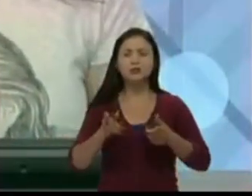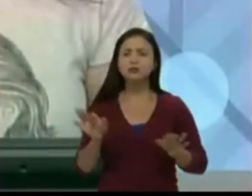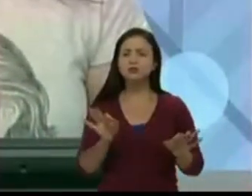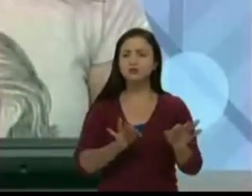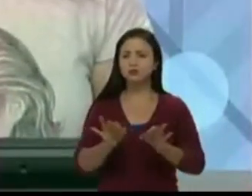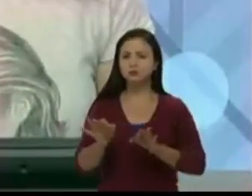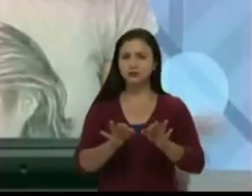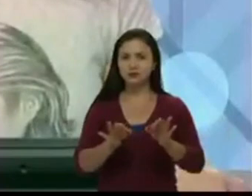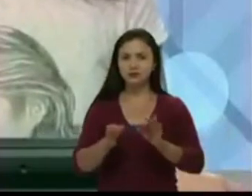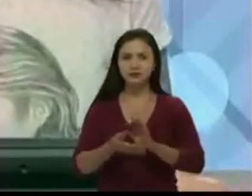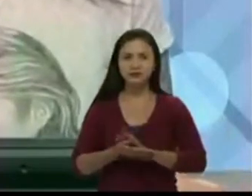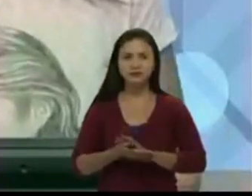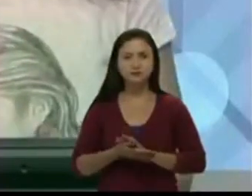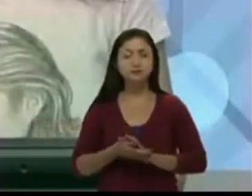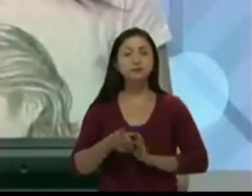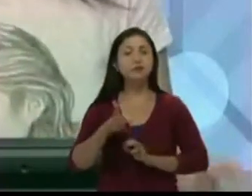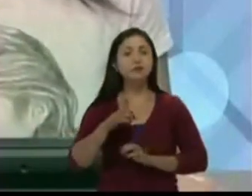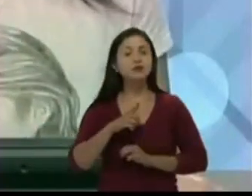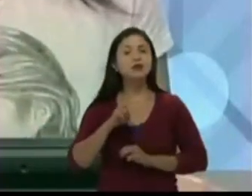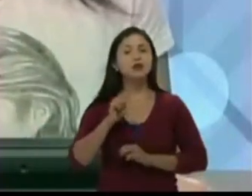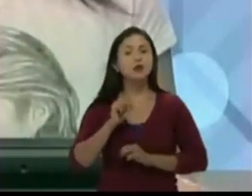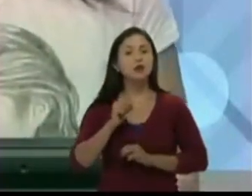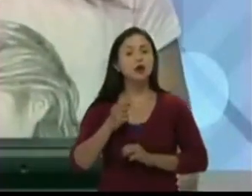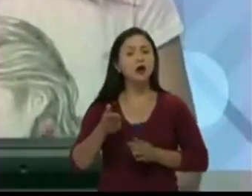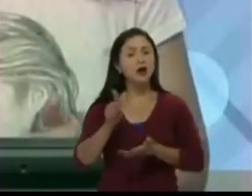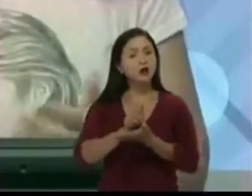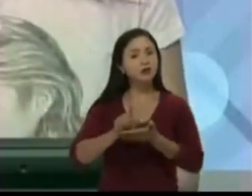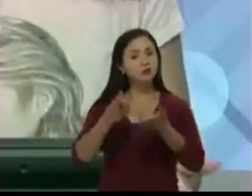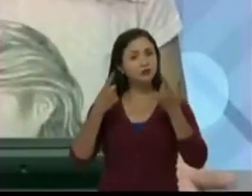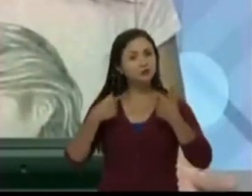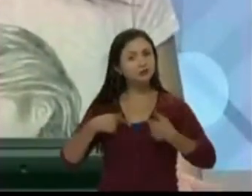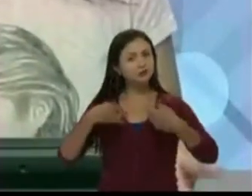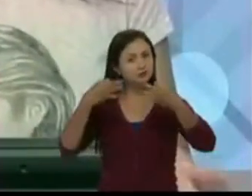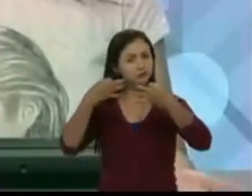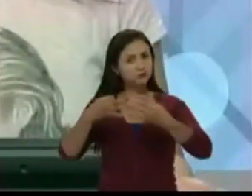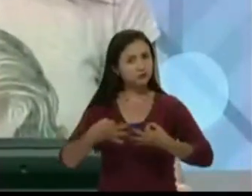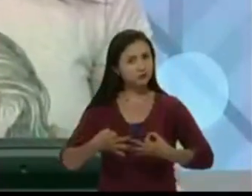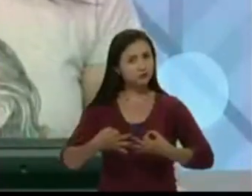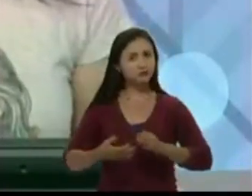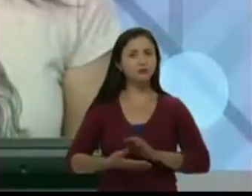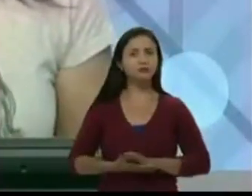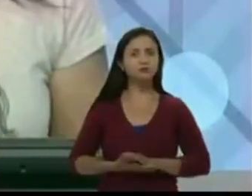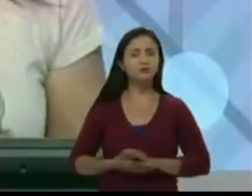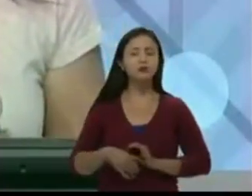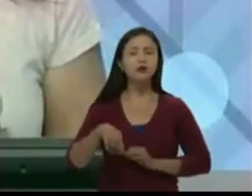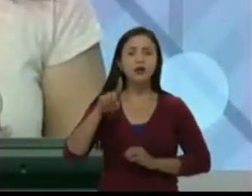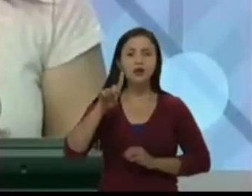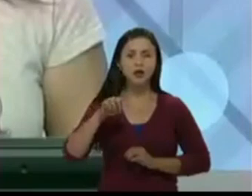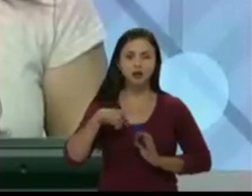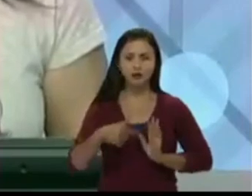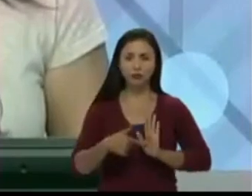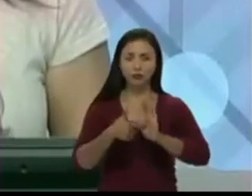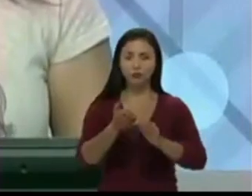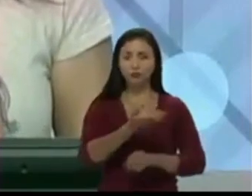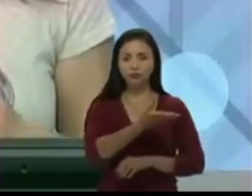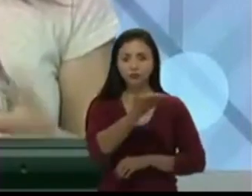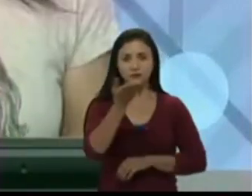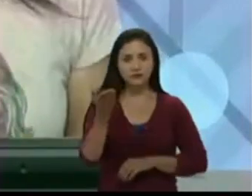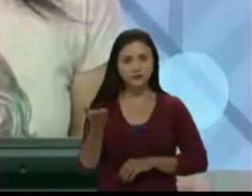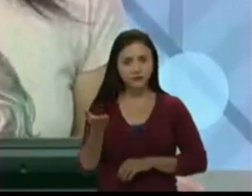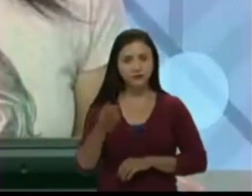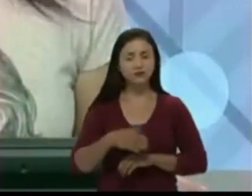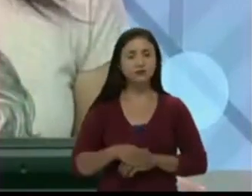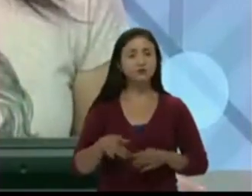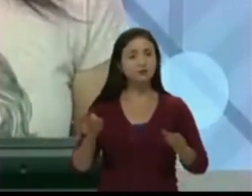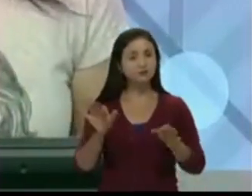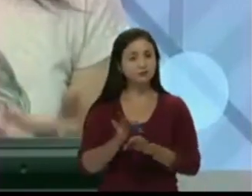como bons hábitos de higiene. Bom, pessoal, era isso que eu tinha aqui para apresentar para vocês. Ficamos